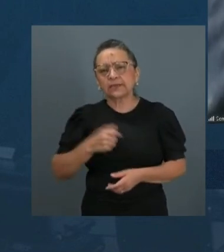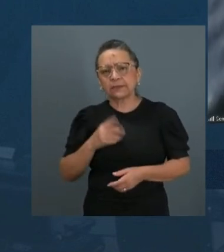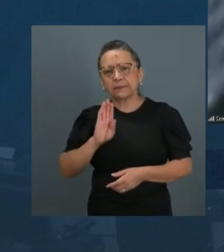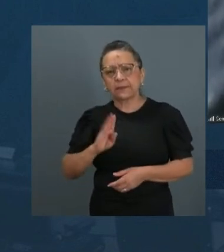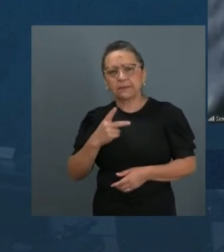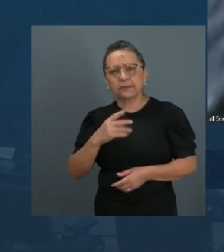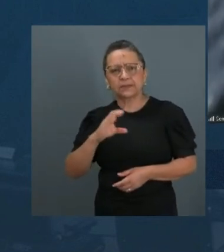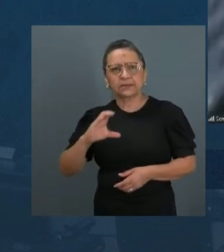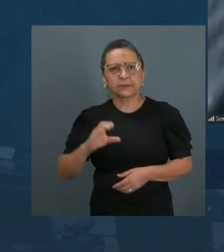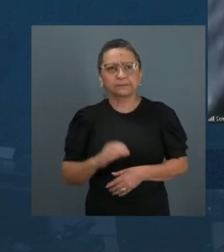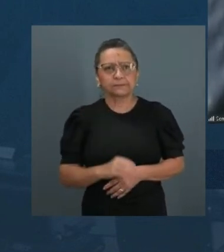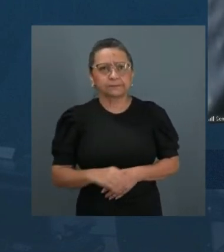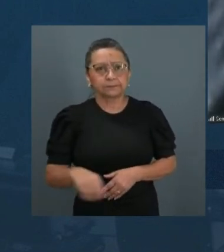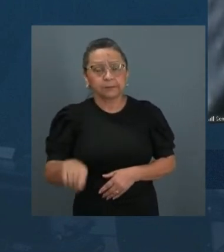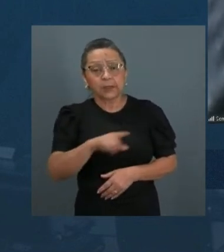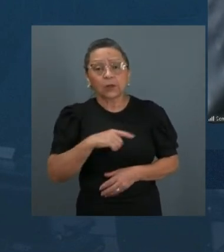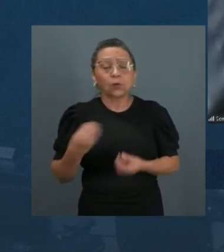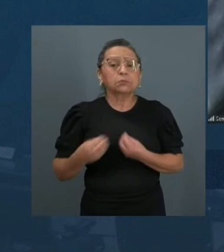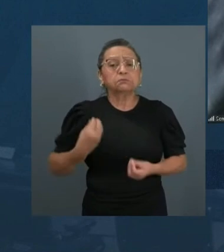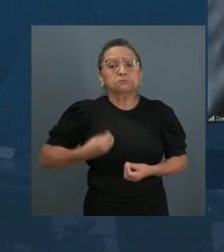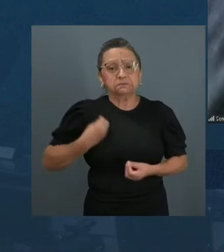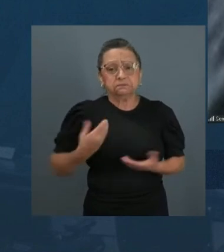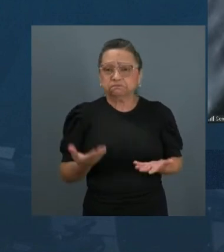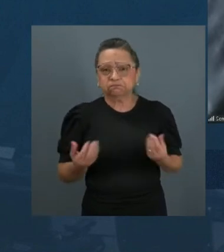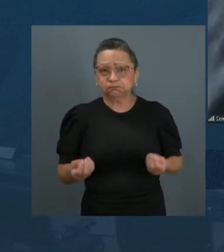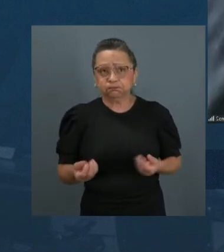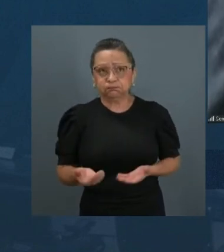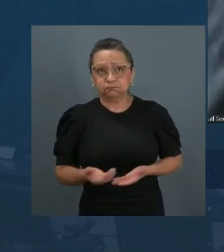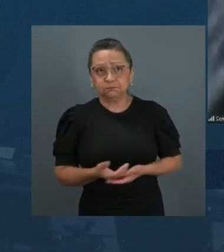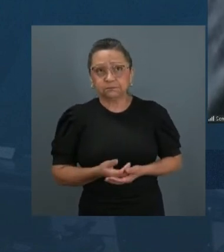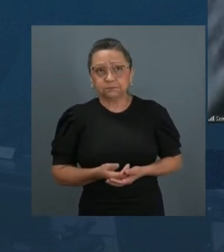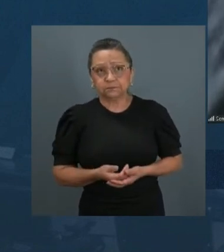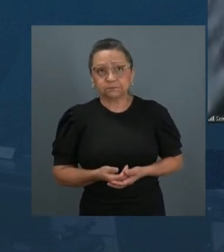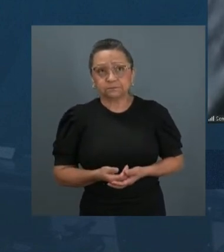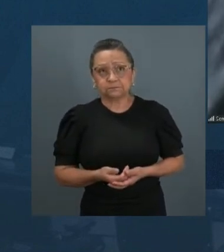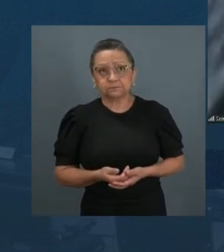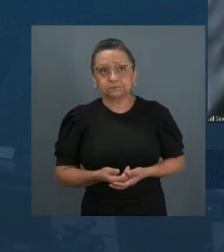BPC? Eles vão comer como?